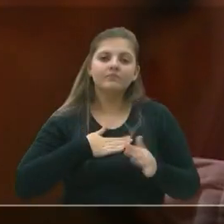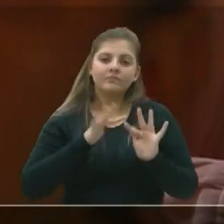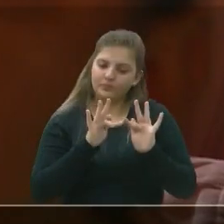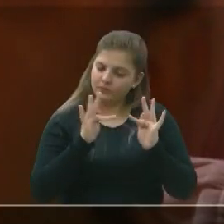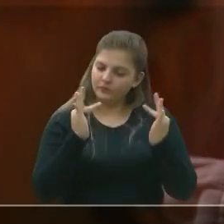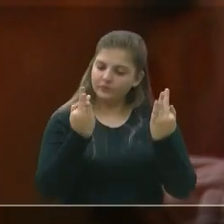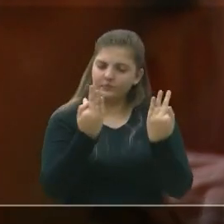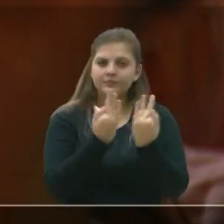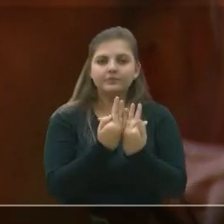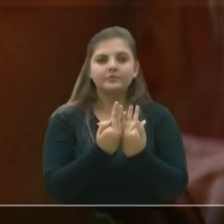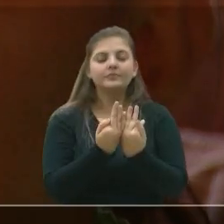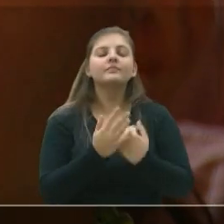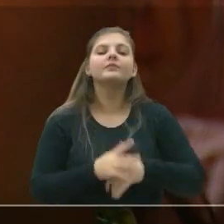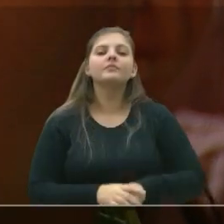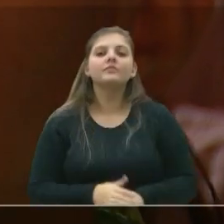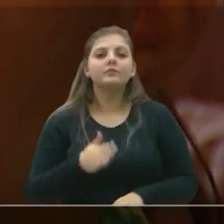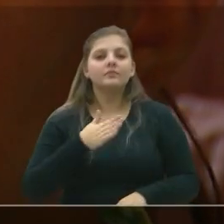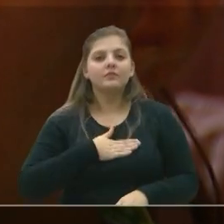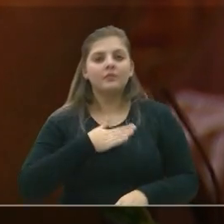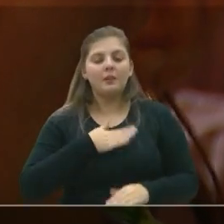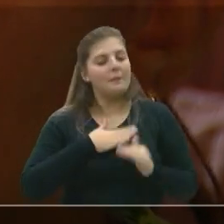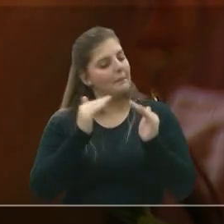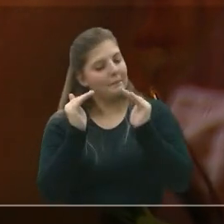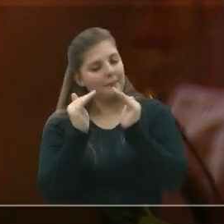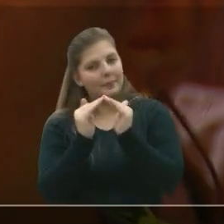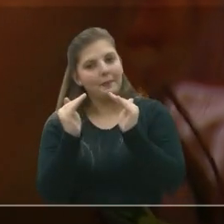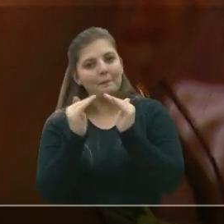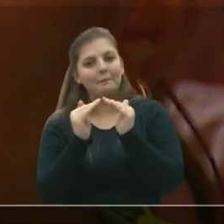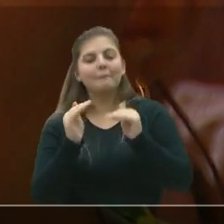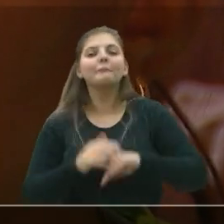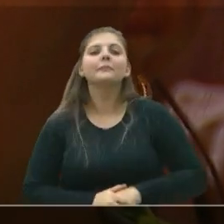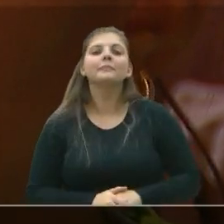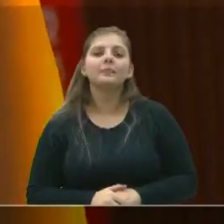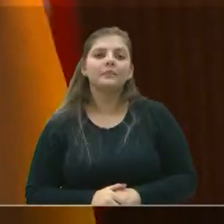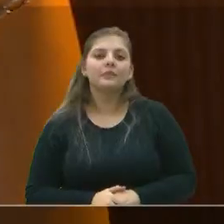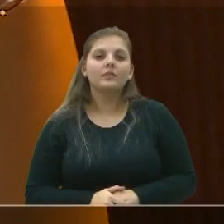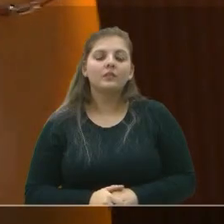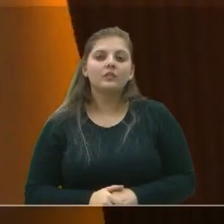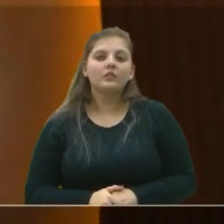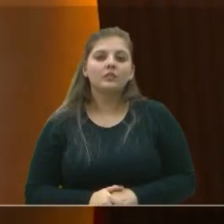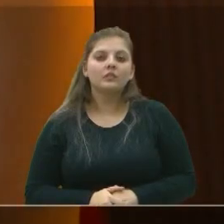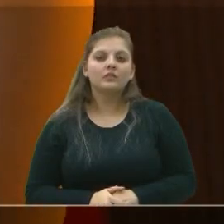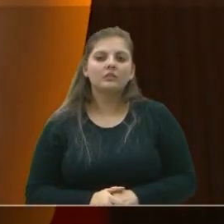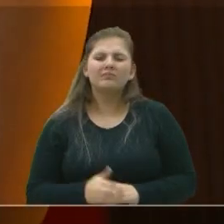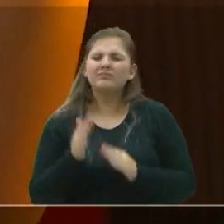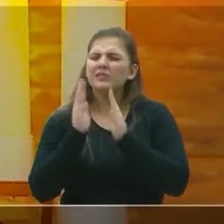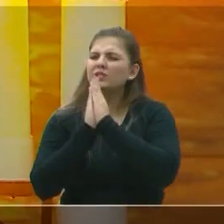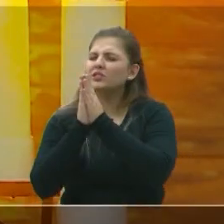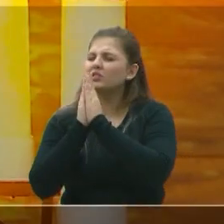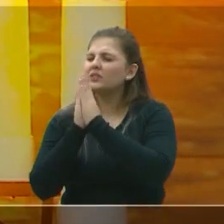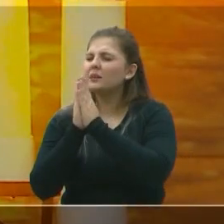família. A minha casa. E te suplico.